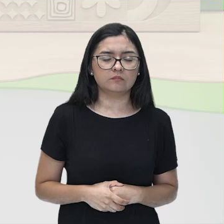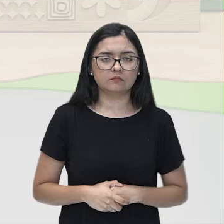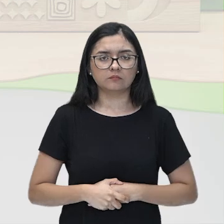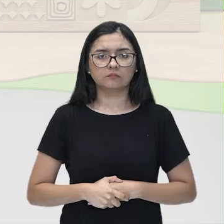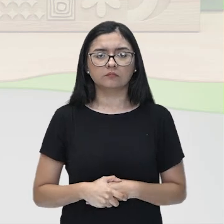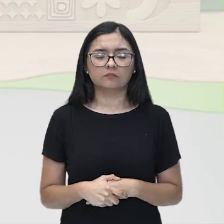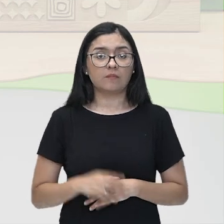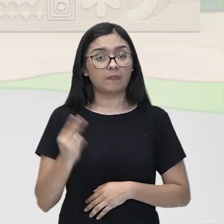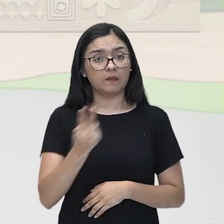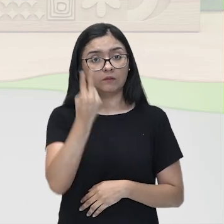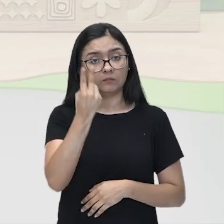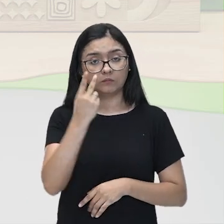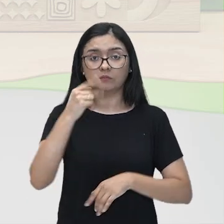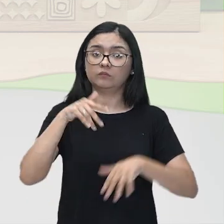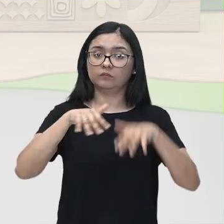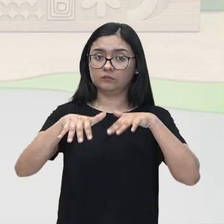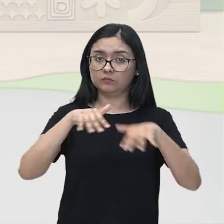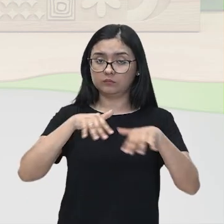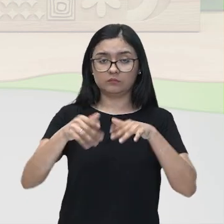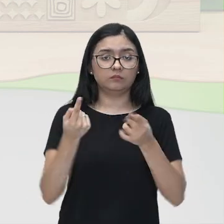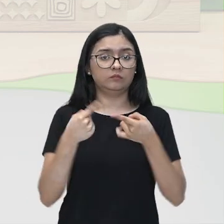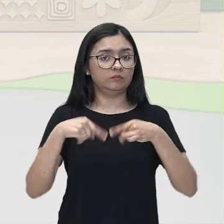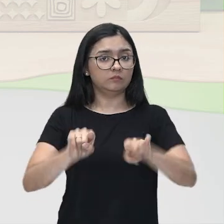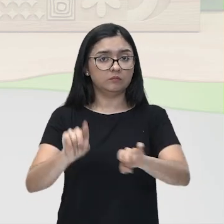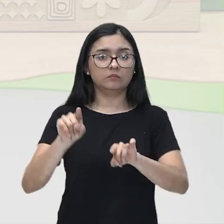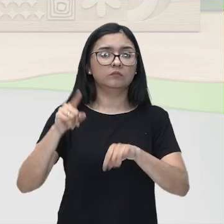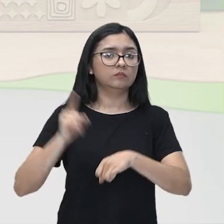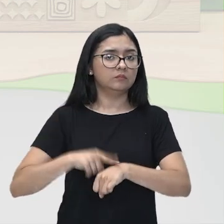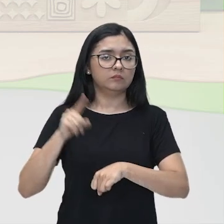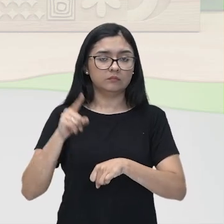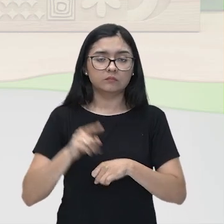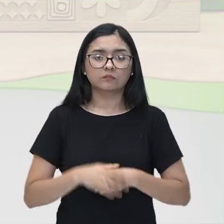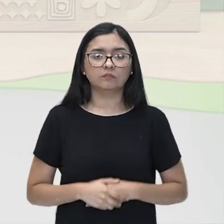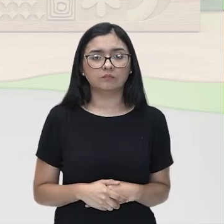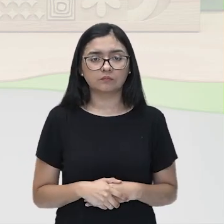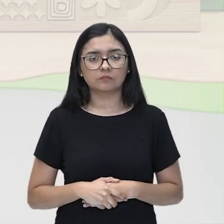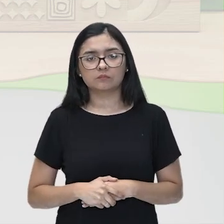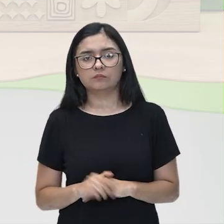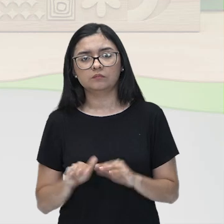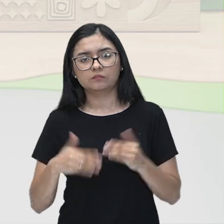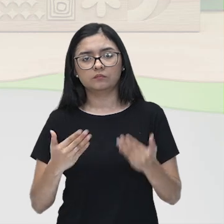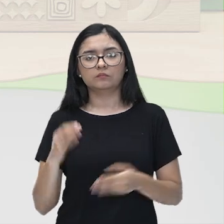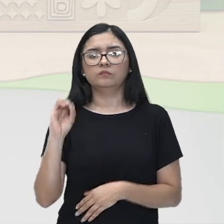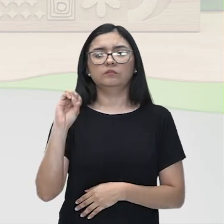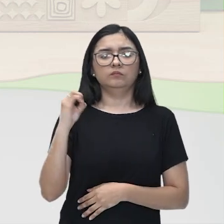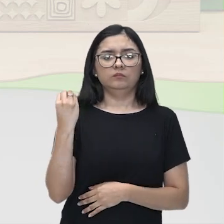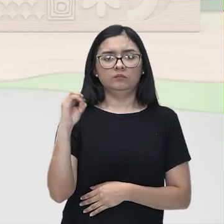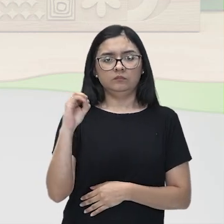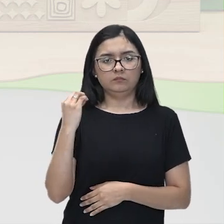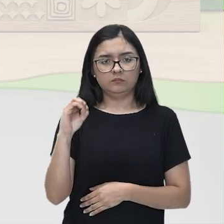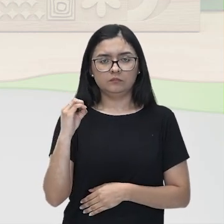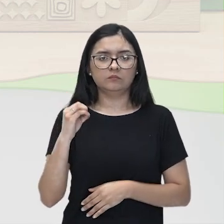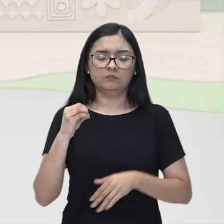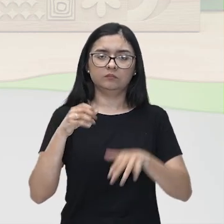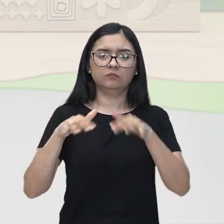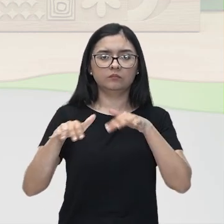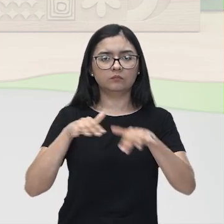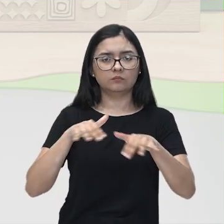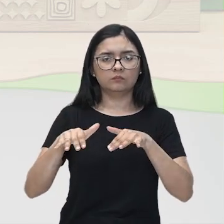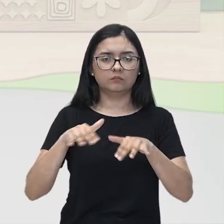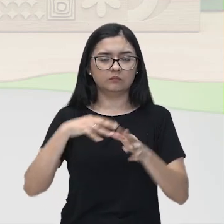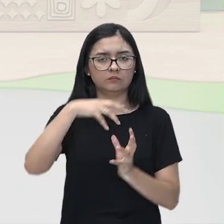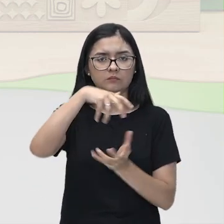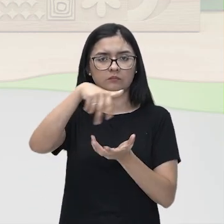certo? Então, o movimento de rotação é o movimento que a Terra realiza em torno